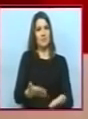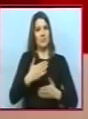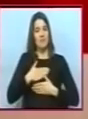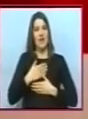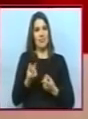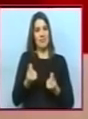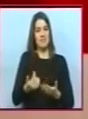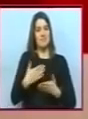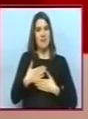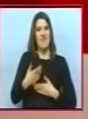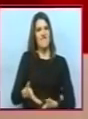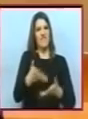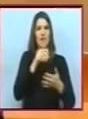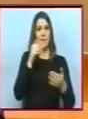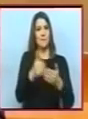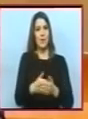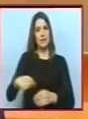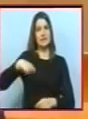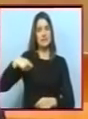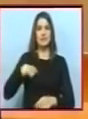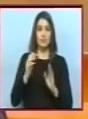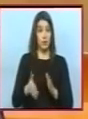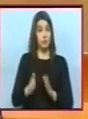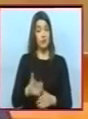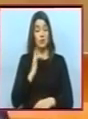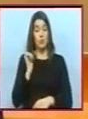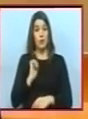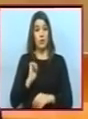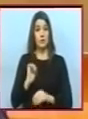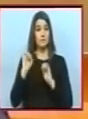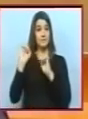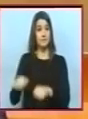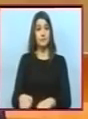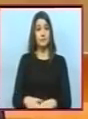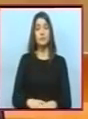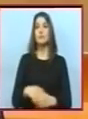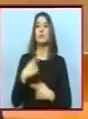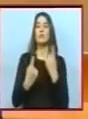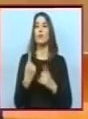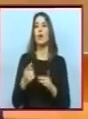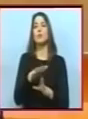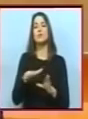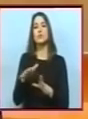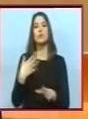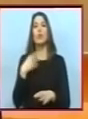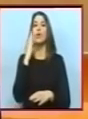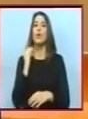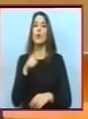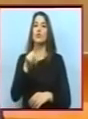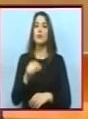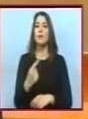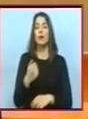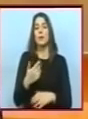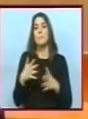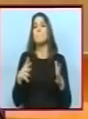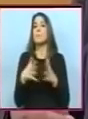dinheiro. Exatamente. Portanto, enfim, tudo, em alguns casos, e julgo que até uma boa parte